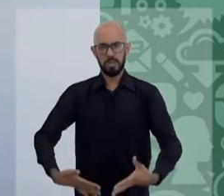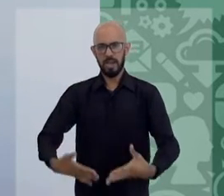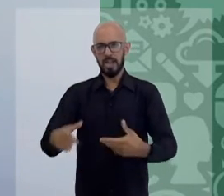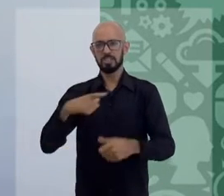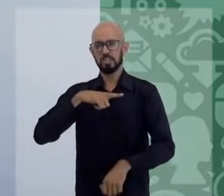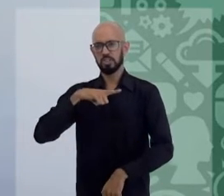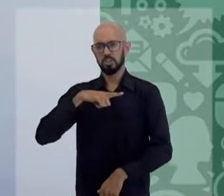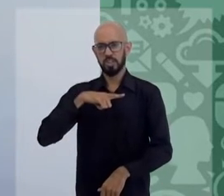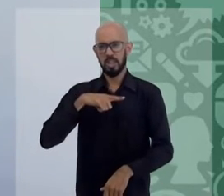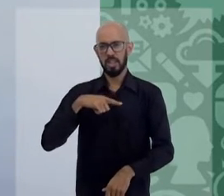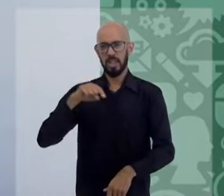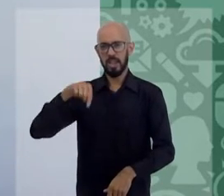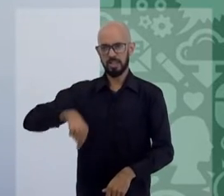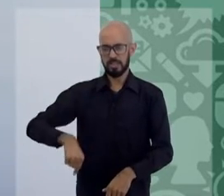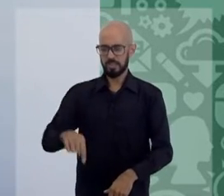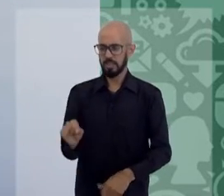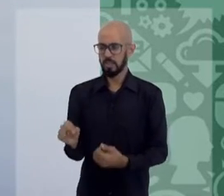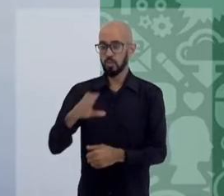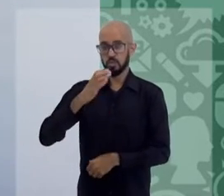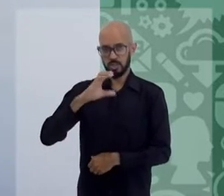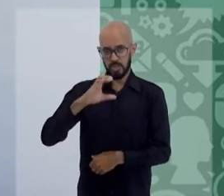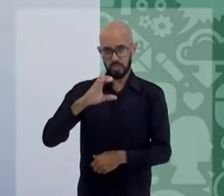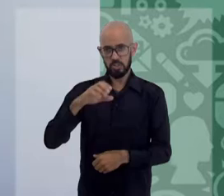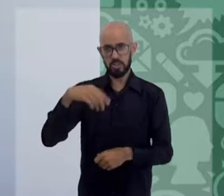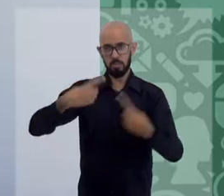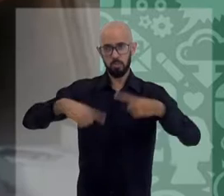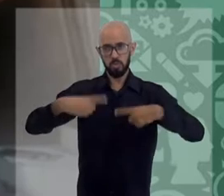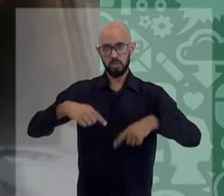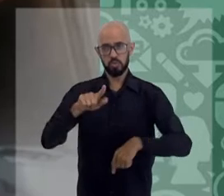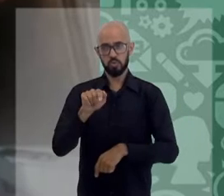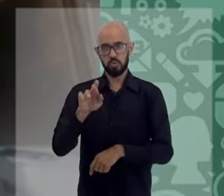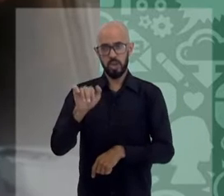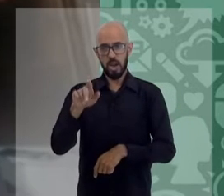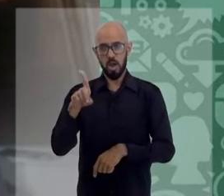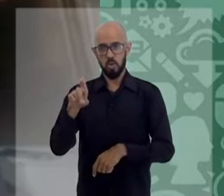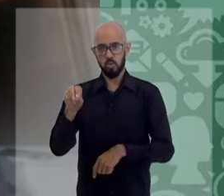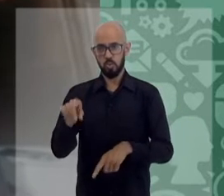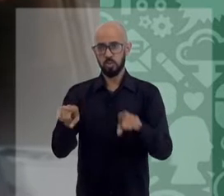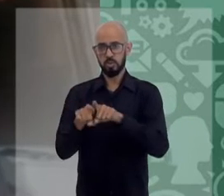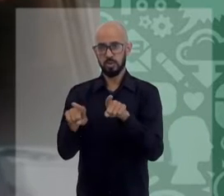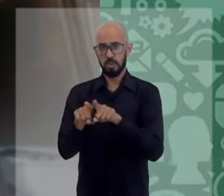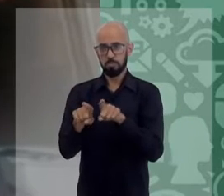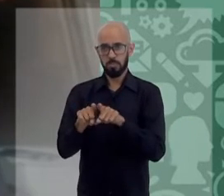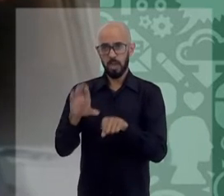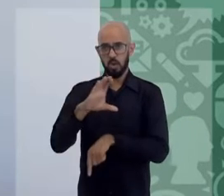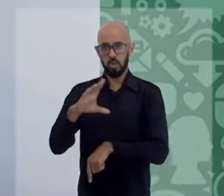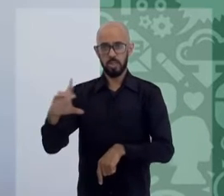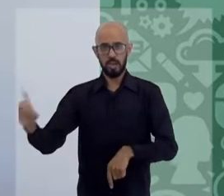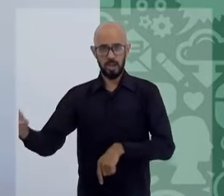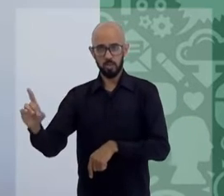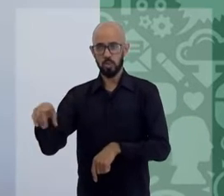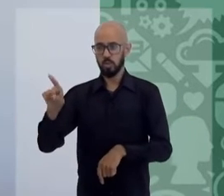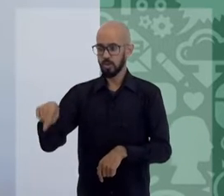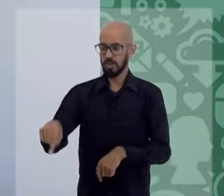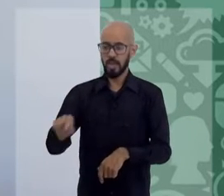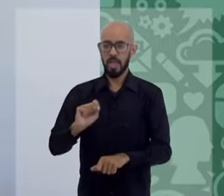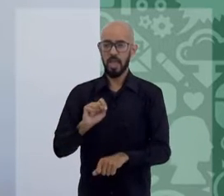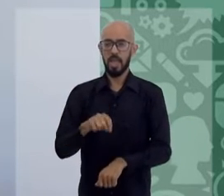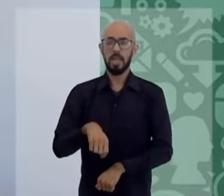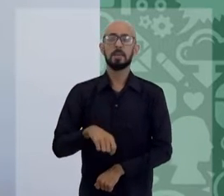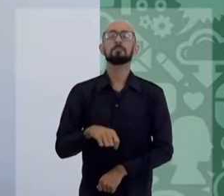eu recebo no Papo de Juventude de hoje o cientista político Geraldo Tadeu Monteiro e também o coordenador do Programa